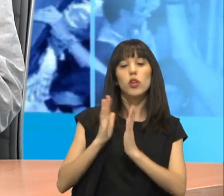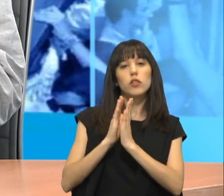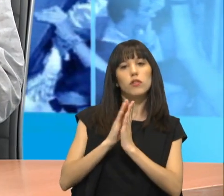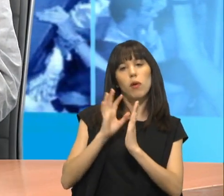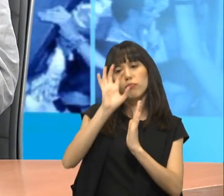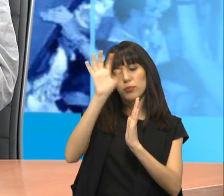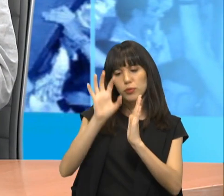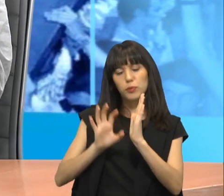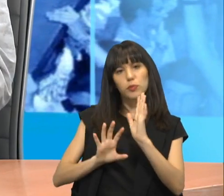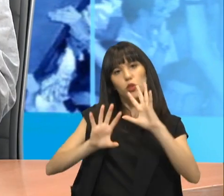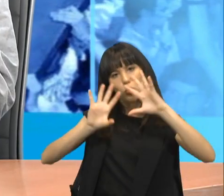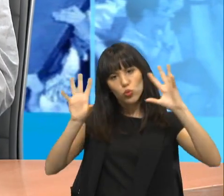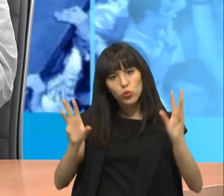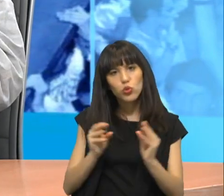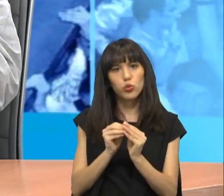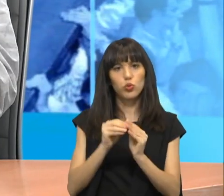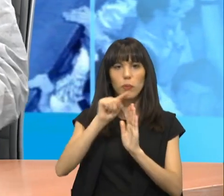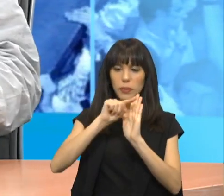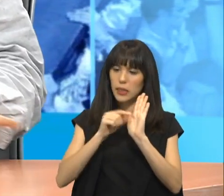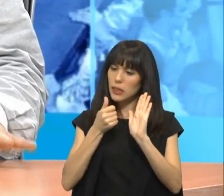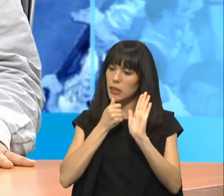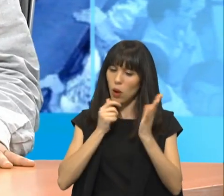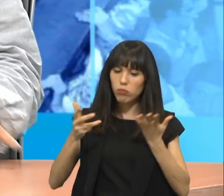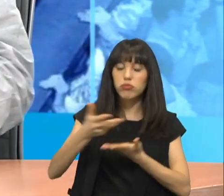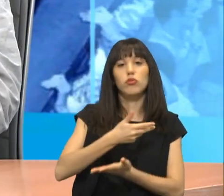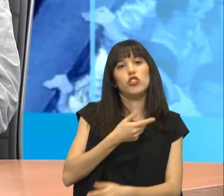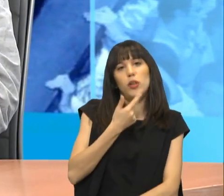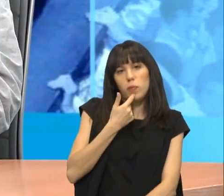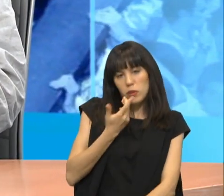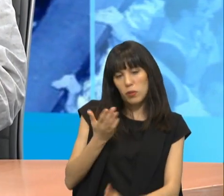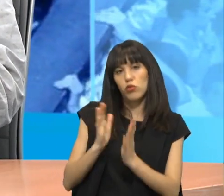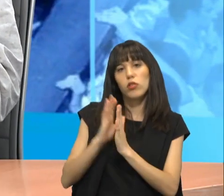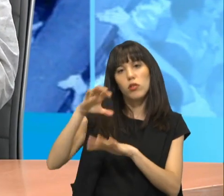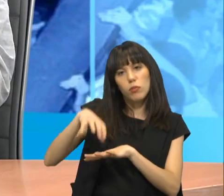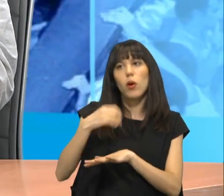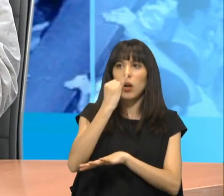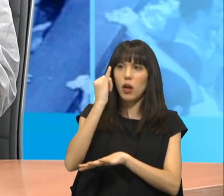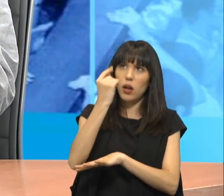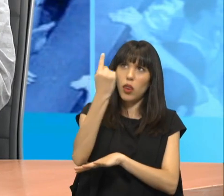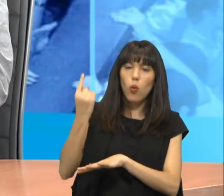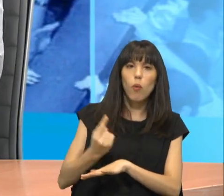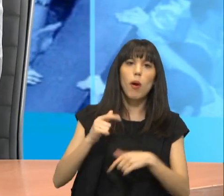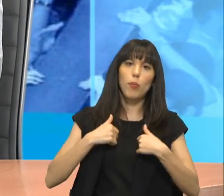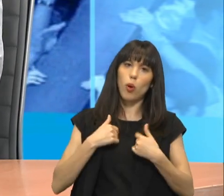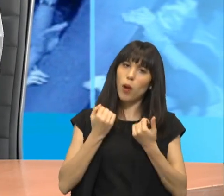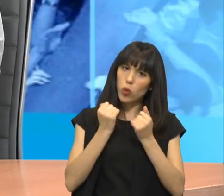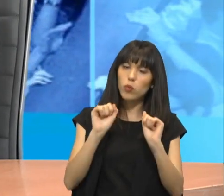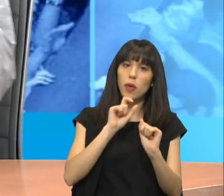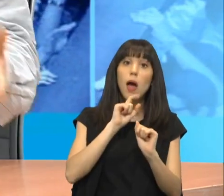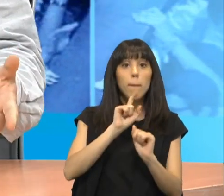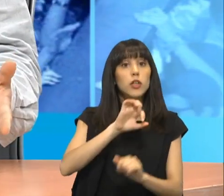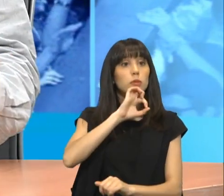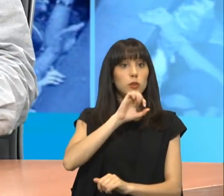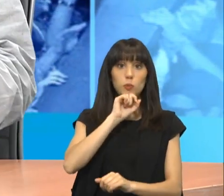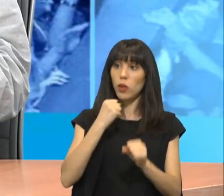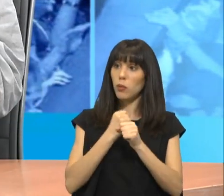conjunto, as medidas fossem coordenadas. Nós sabemos que cada diocese tem a sua realidade, a sua autonomia, mas também sabemos que se os bispos quiserem podem trabalhar em conjunto, tal como